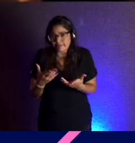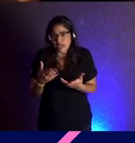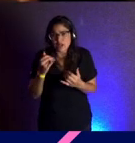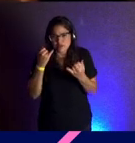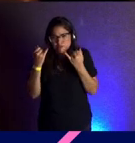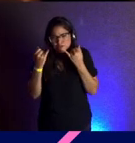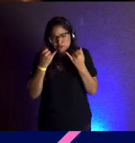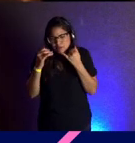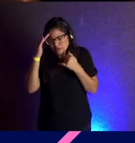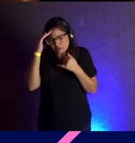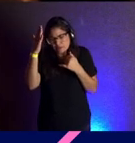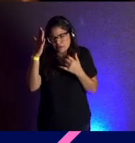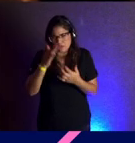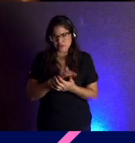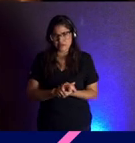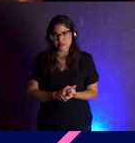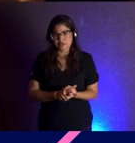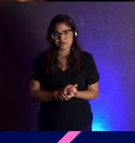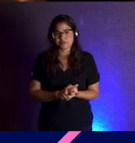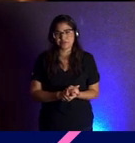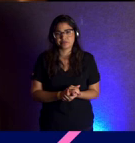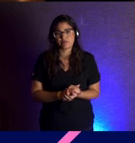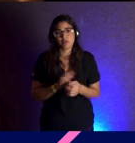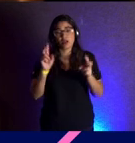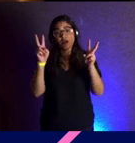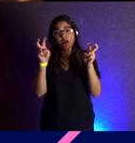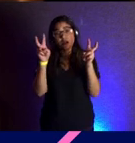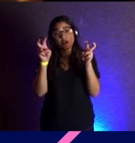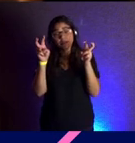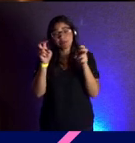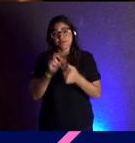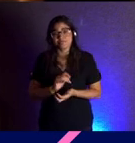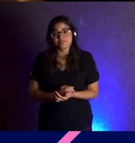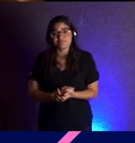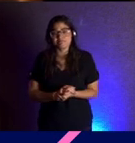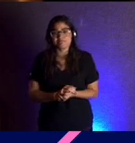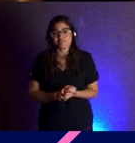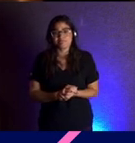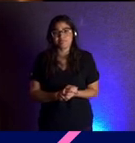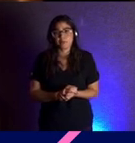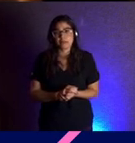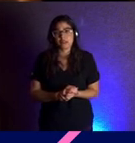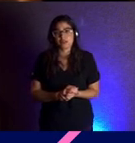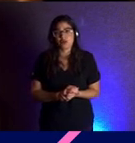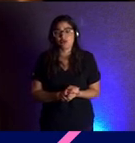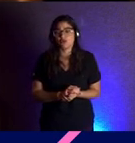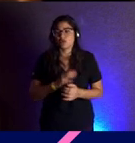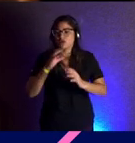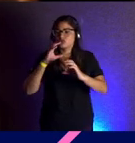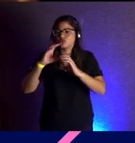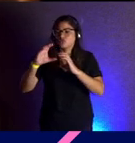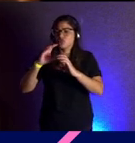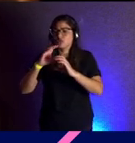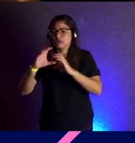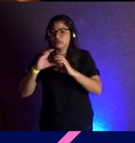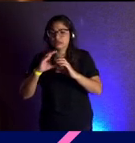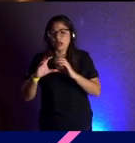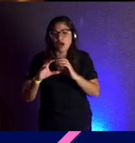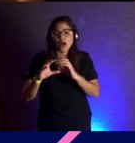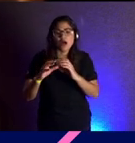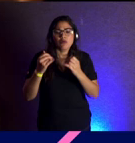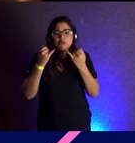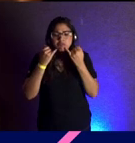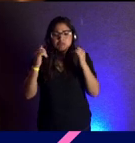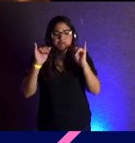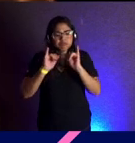tenho, só para falar sobre a questão de veículos de divulgação, né? Eu